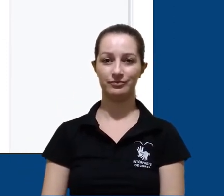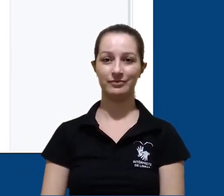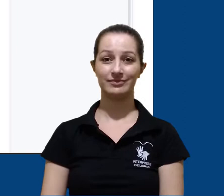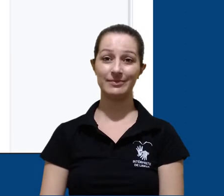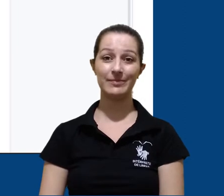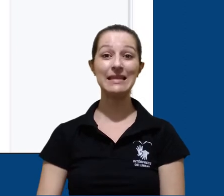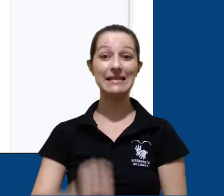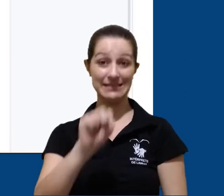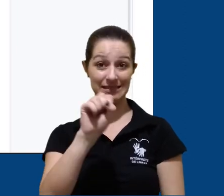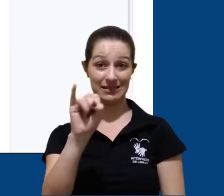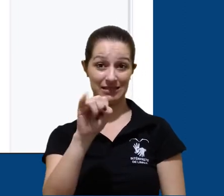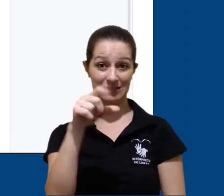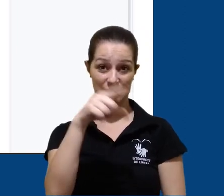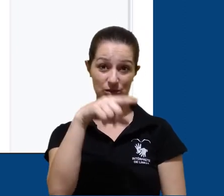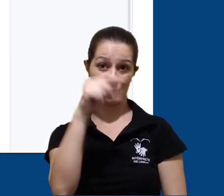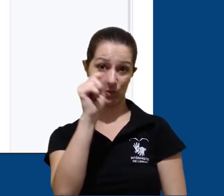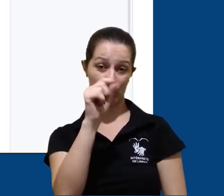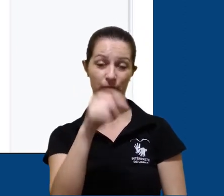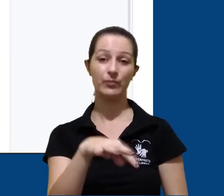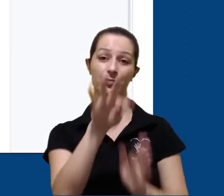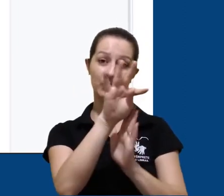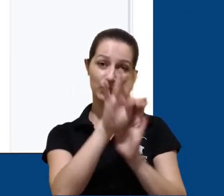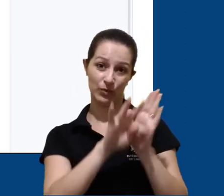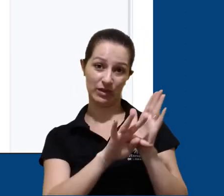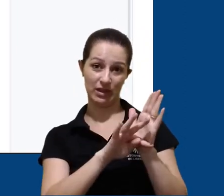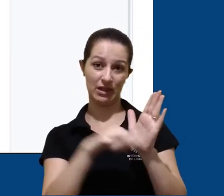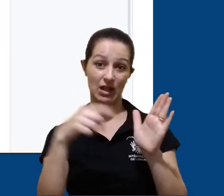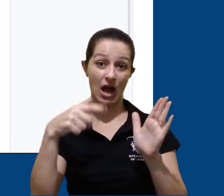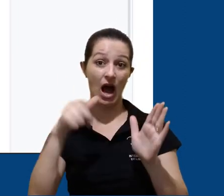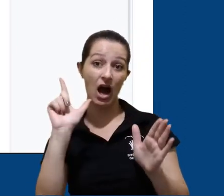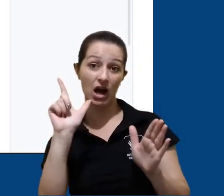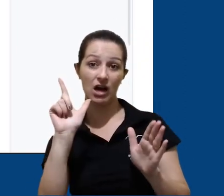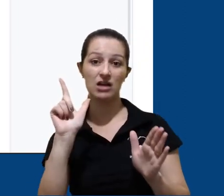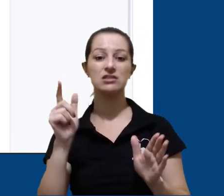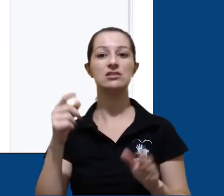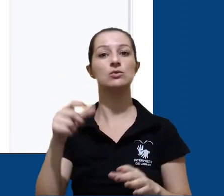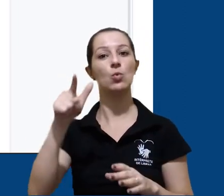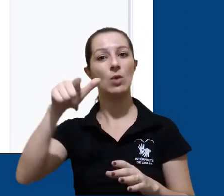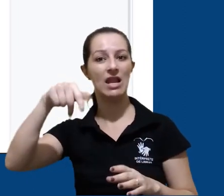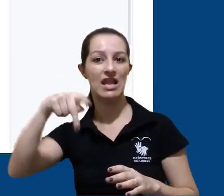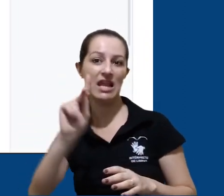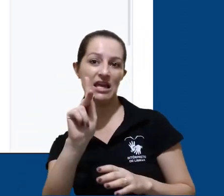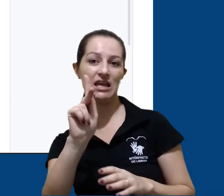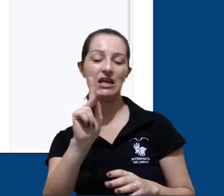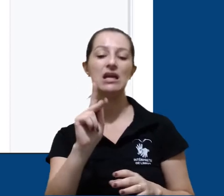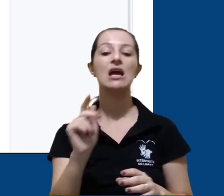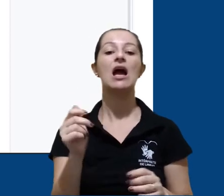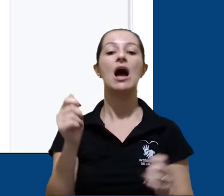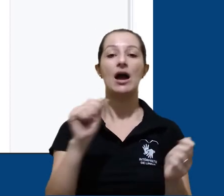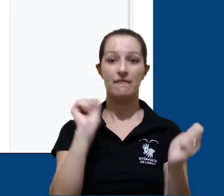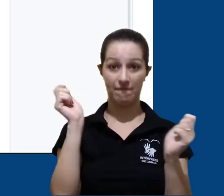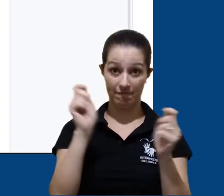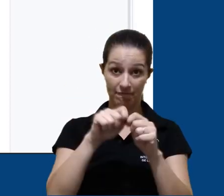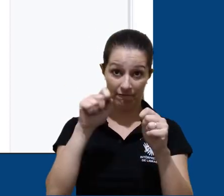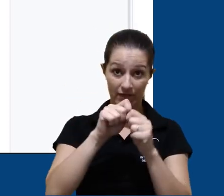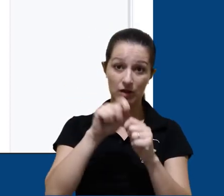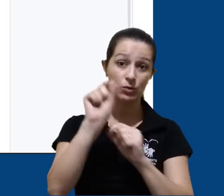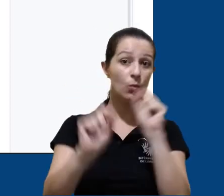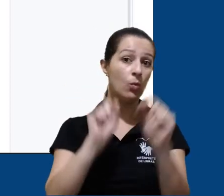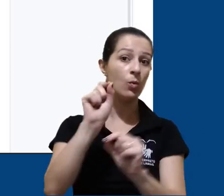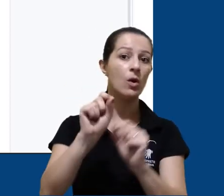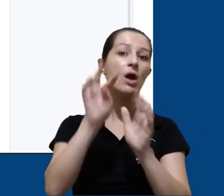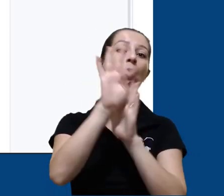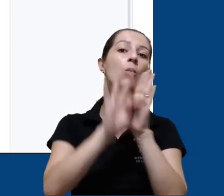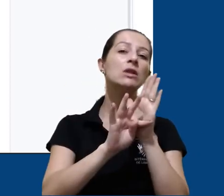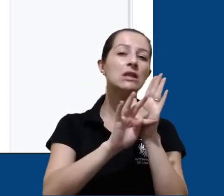em casa a gente selecione um pedaço do nosso texto antes de clicar na ferramenta de interlink nos transformaremos então esse